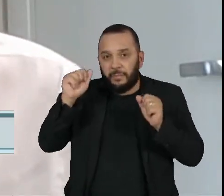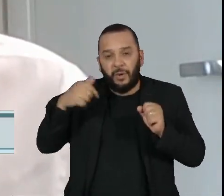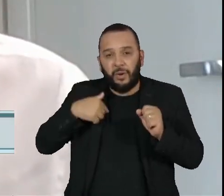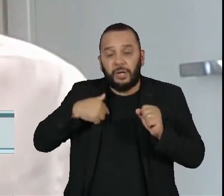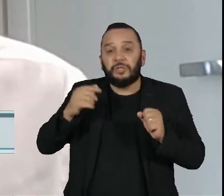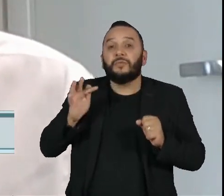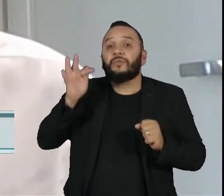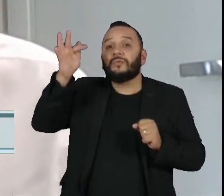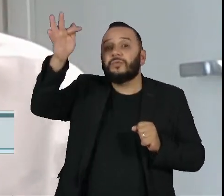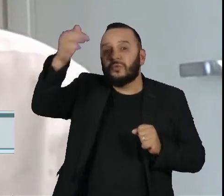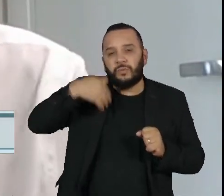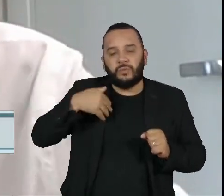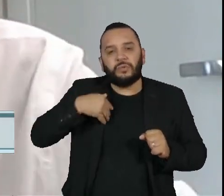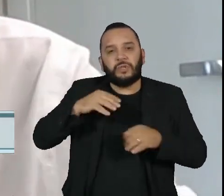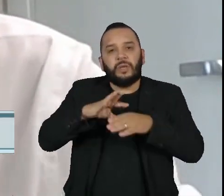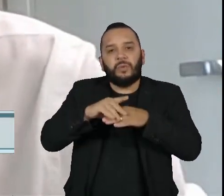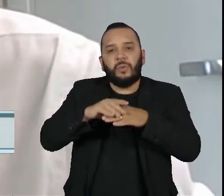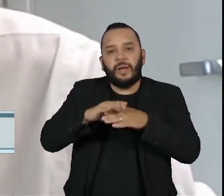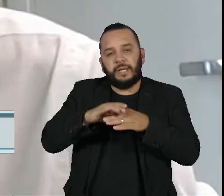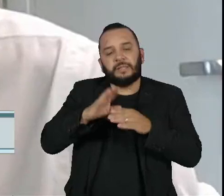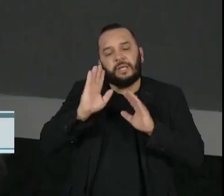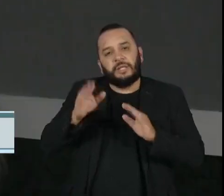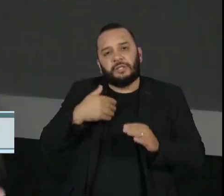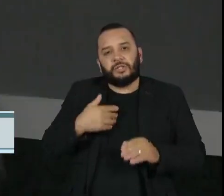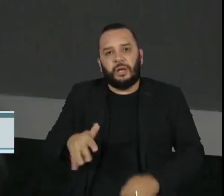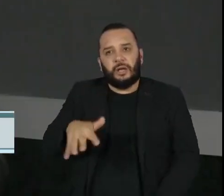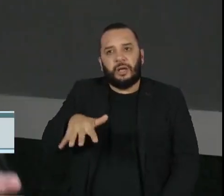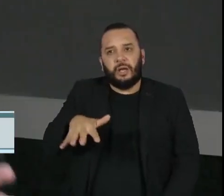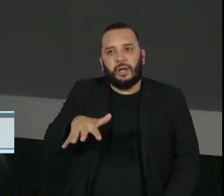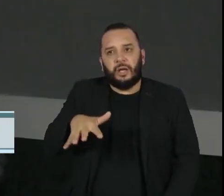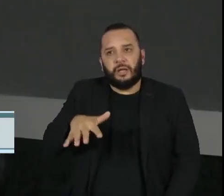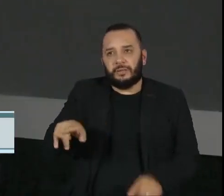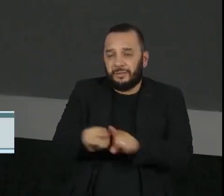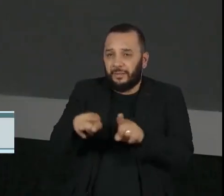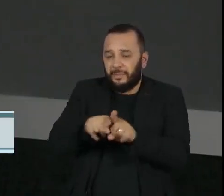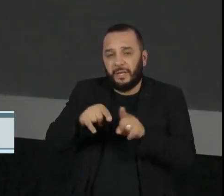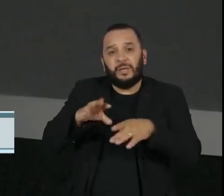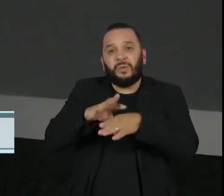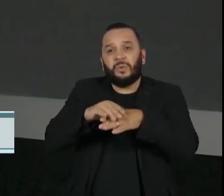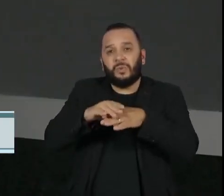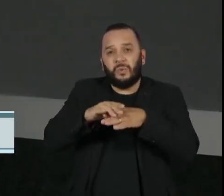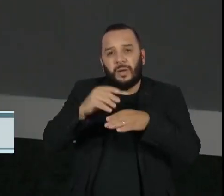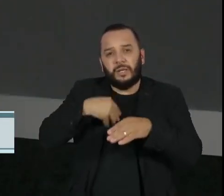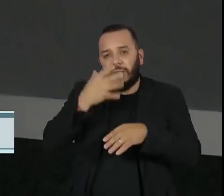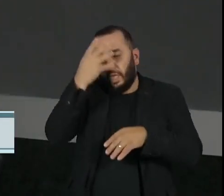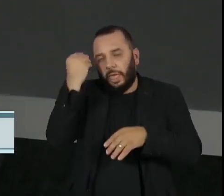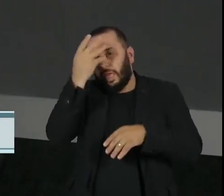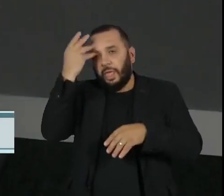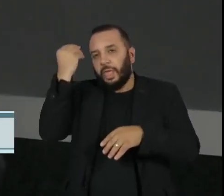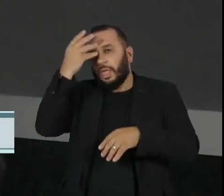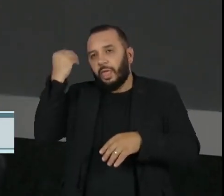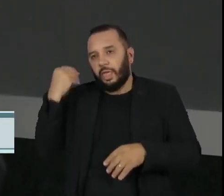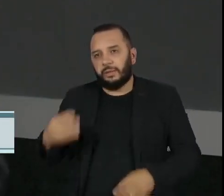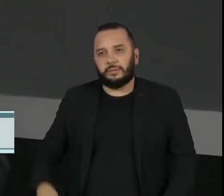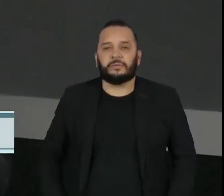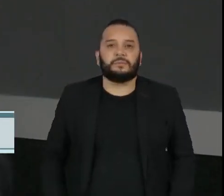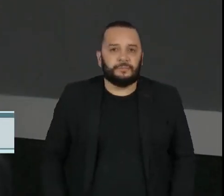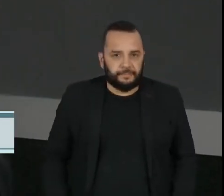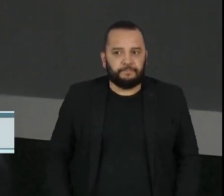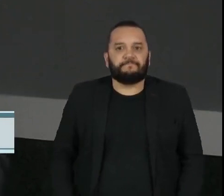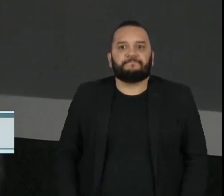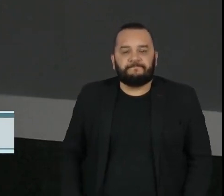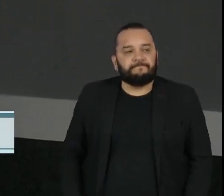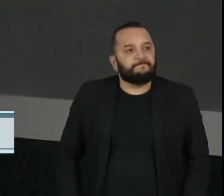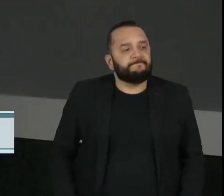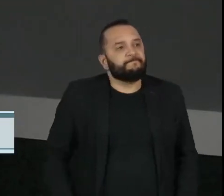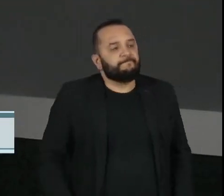demência, doenças como a doença de Parkinson e a doença de Alzheimer também. A insônia não é o único problema do sono. Também é possível